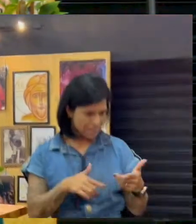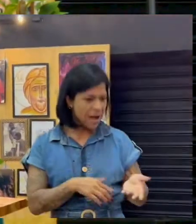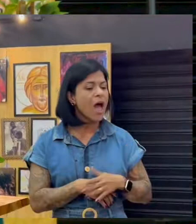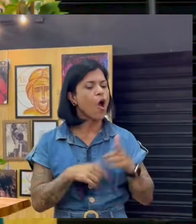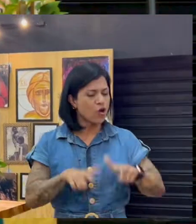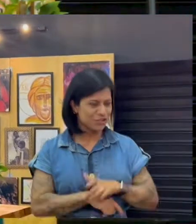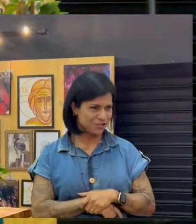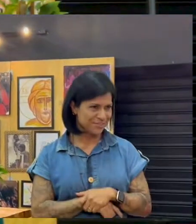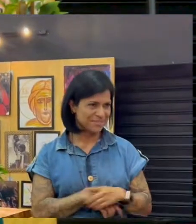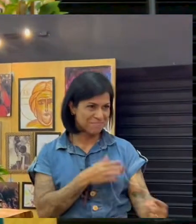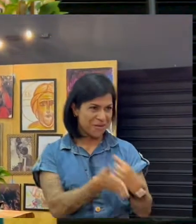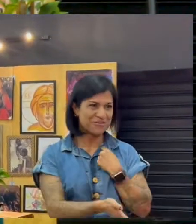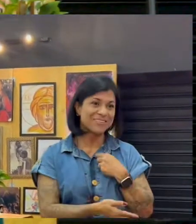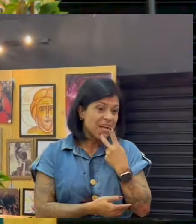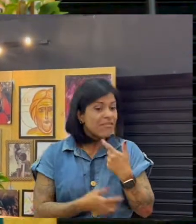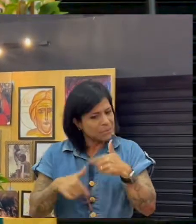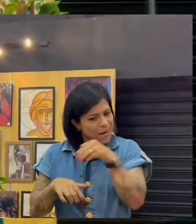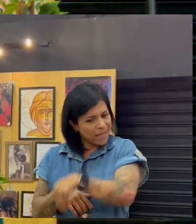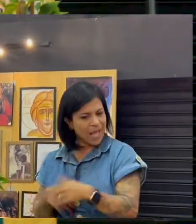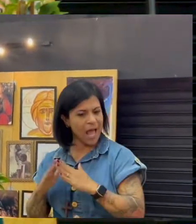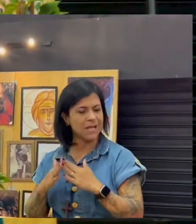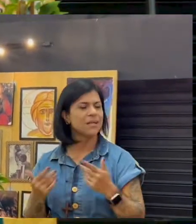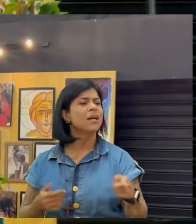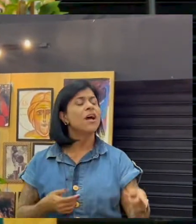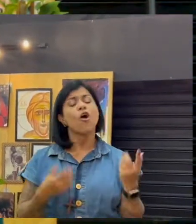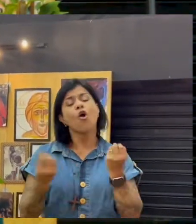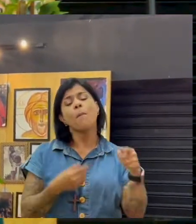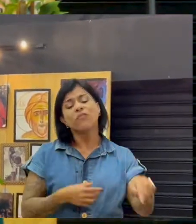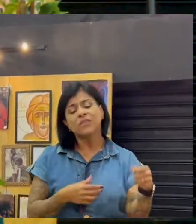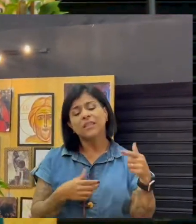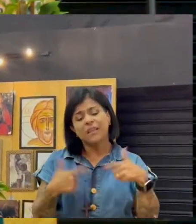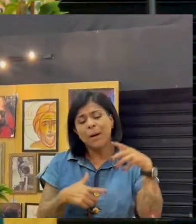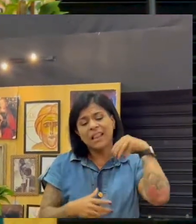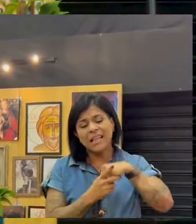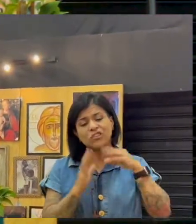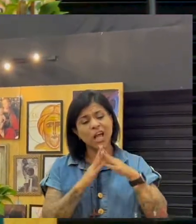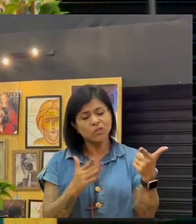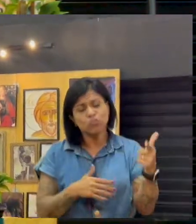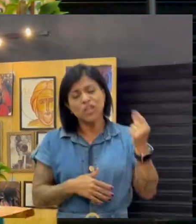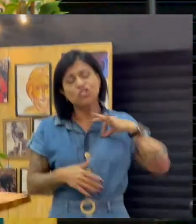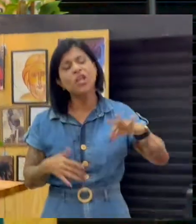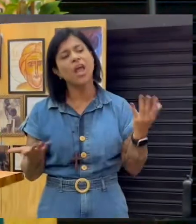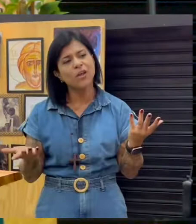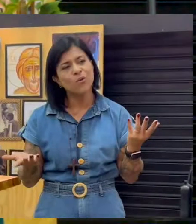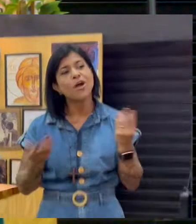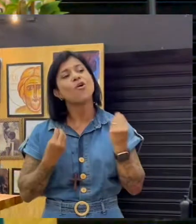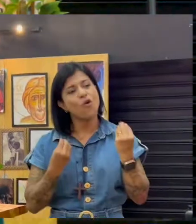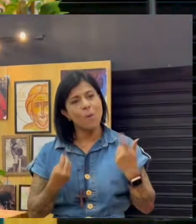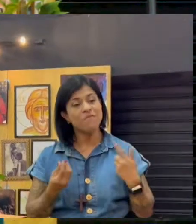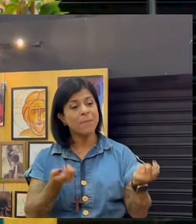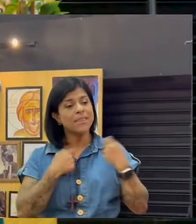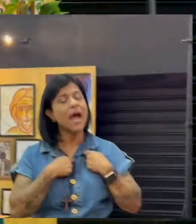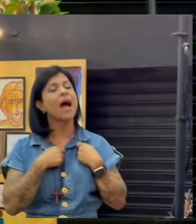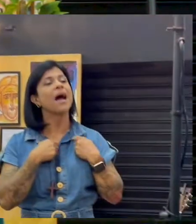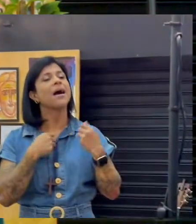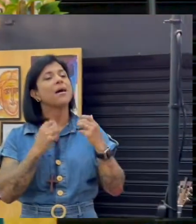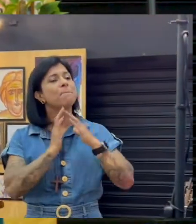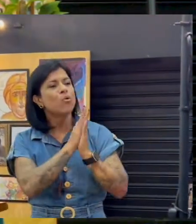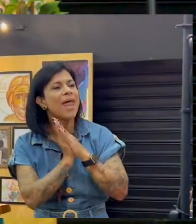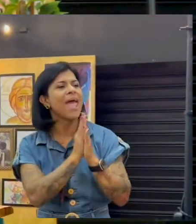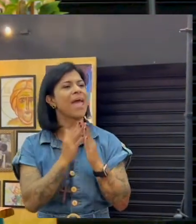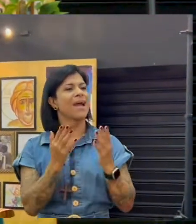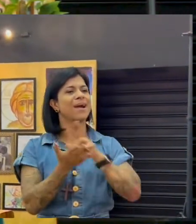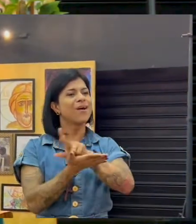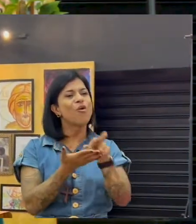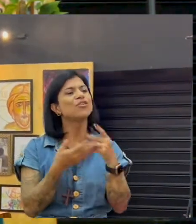coisa. Aí, ela não consegue entender. Mas eu acho que a gente também precisa ter isso na cabeça, que o trabalho não